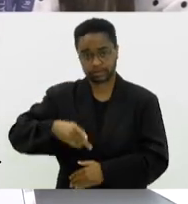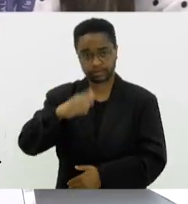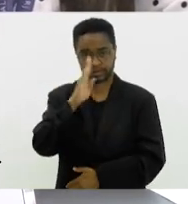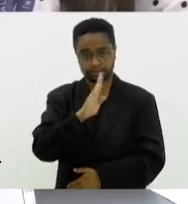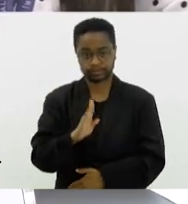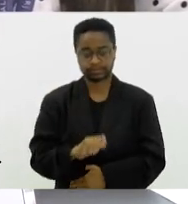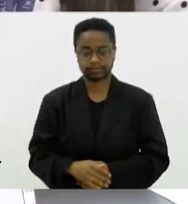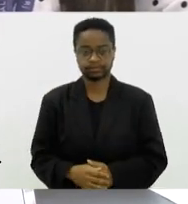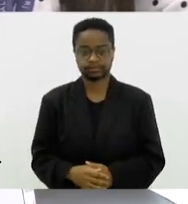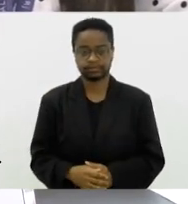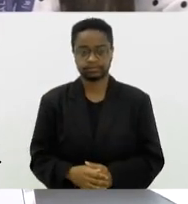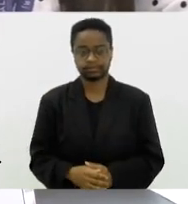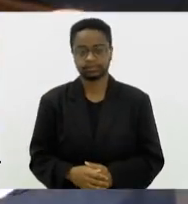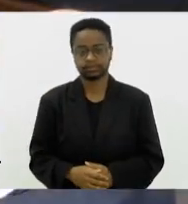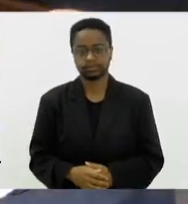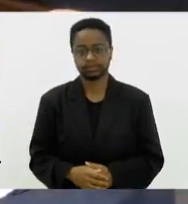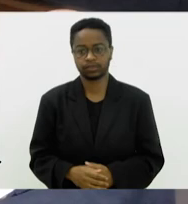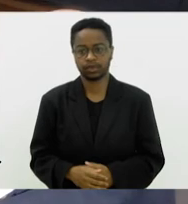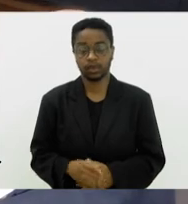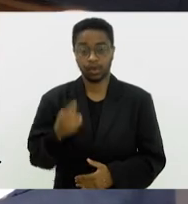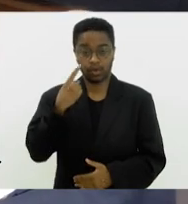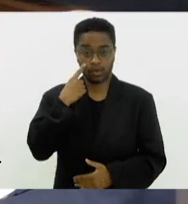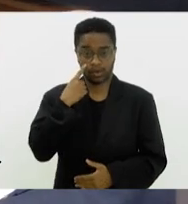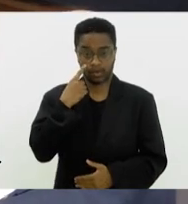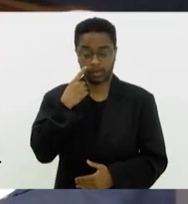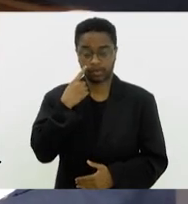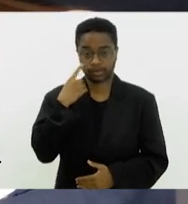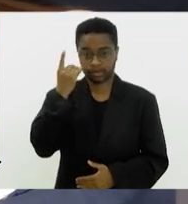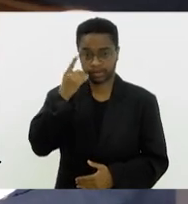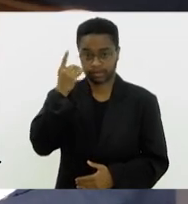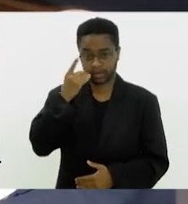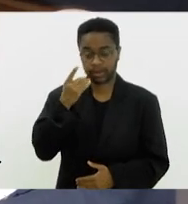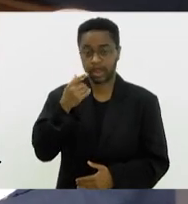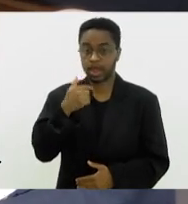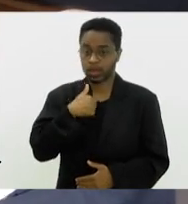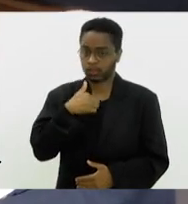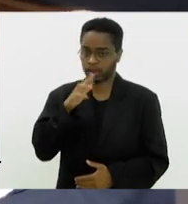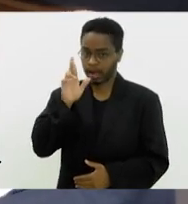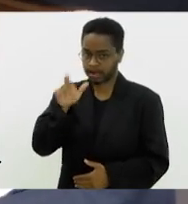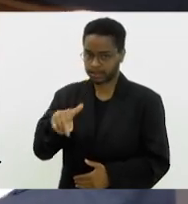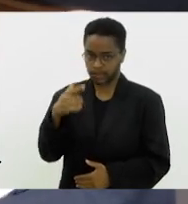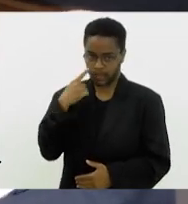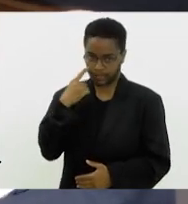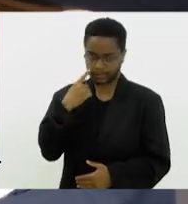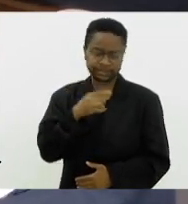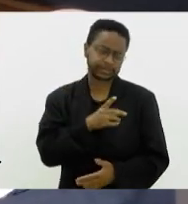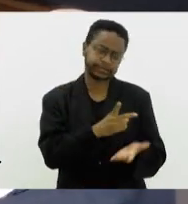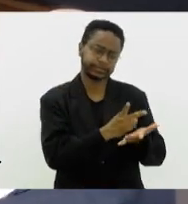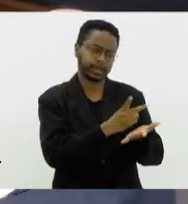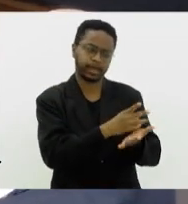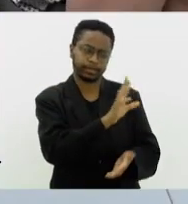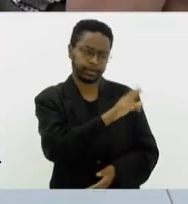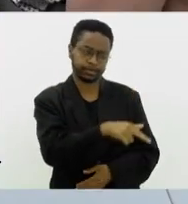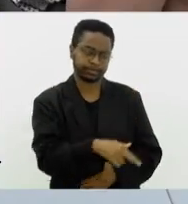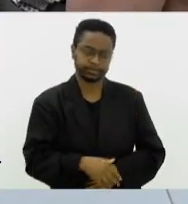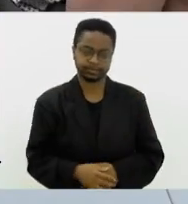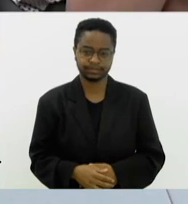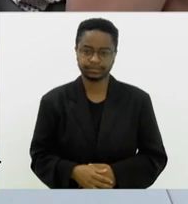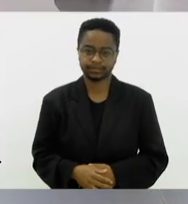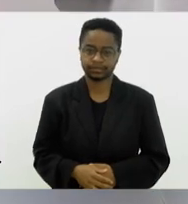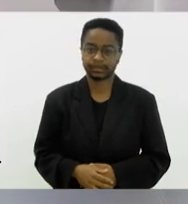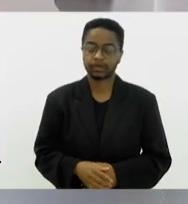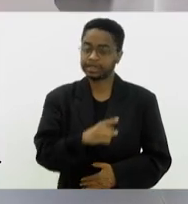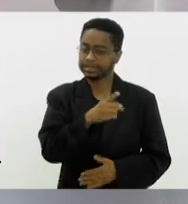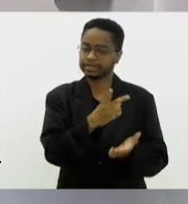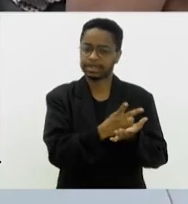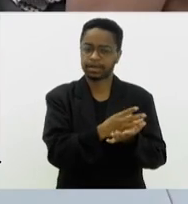propõe. Muito obrigado. Deputado Mourinho, veja a Vossa Excelência como eu tenho razão. Sempre tem. Se a gente lê o Olavo de Carvalho, Vossa Excelência sempre